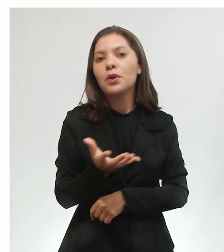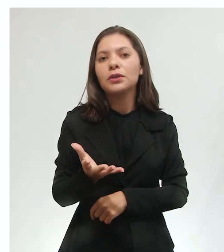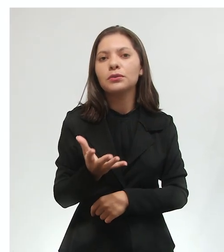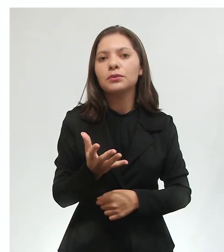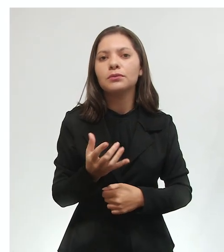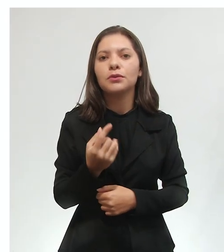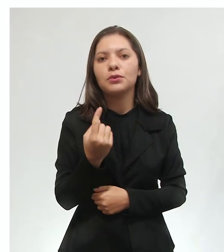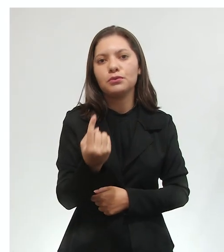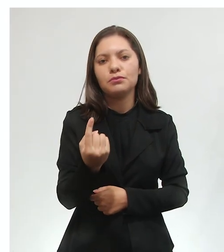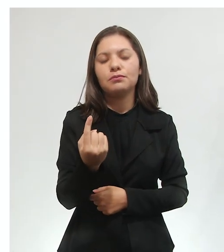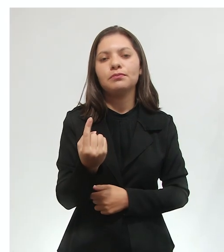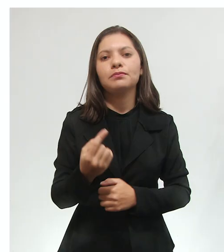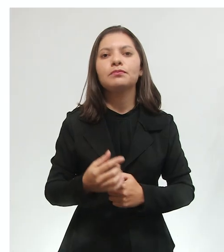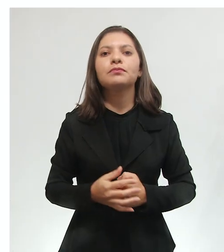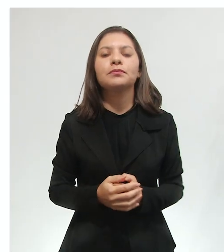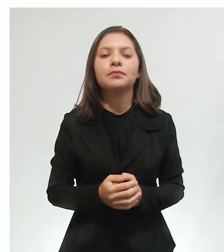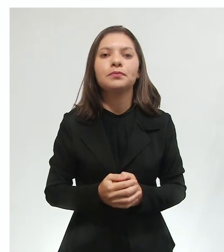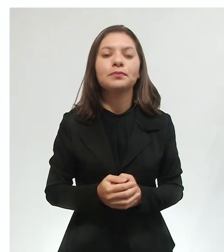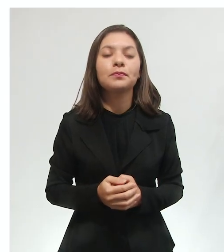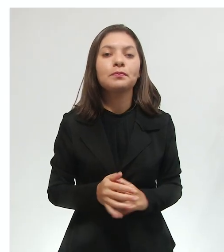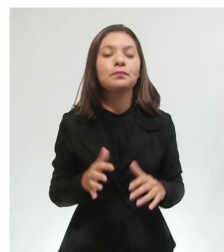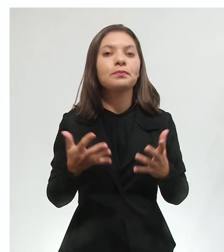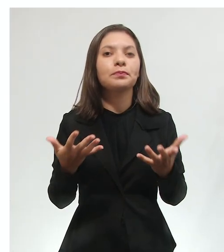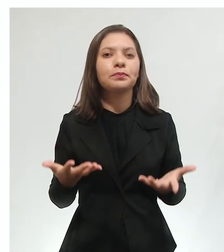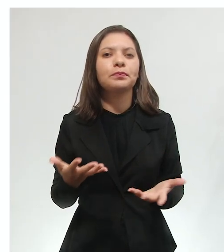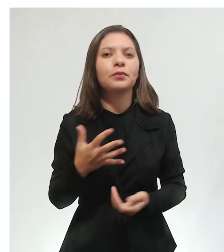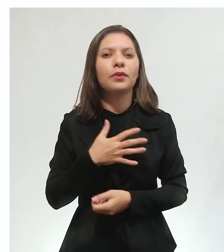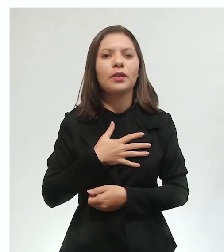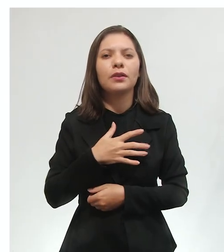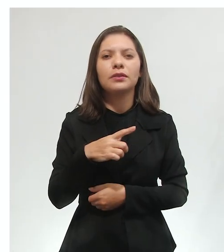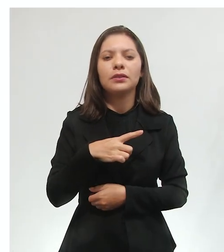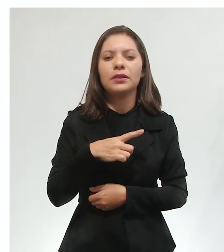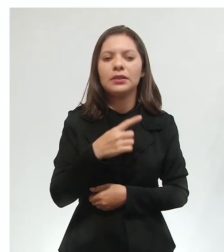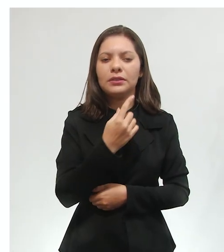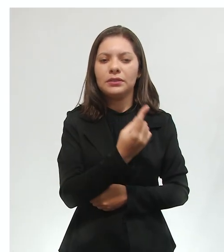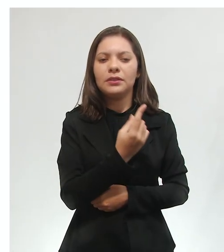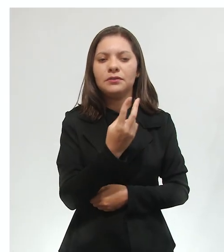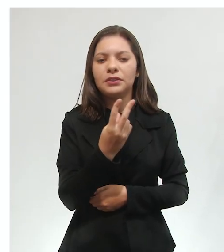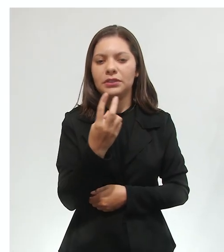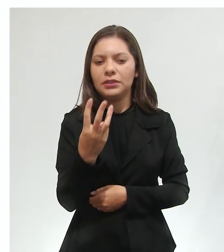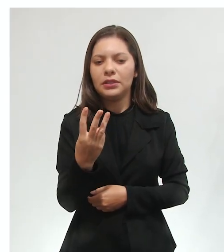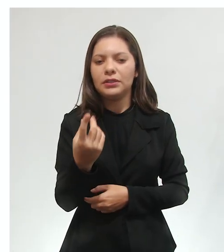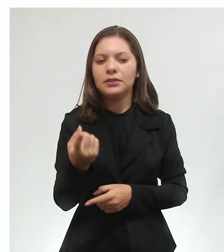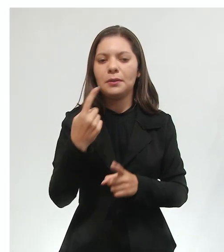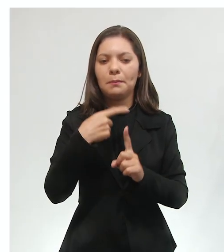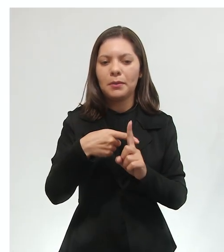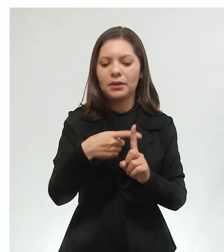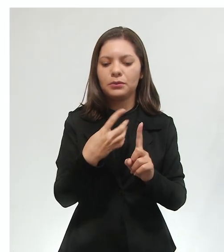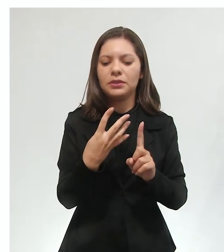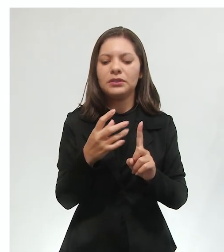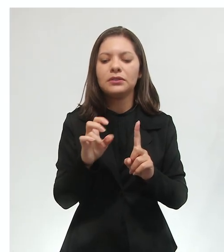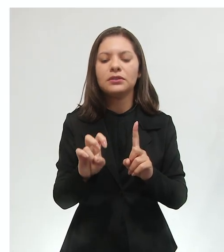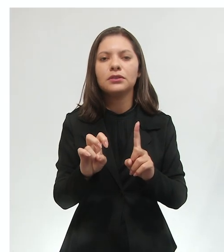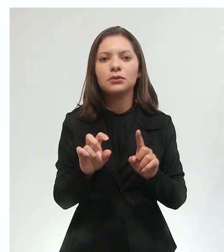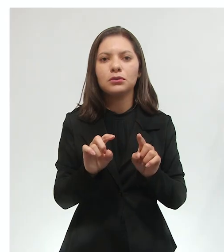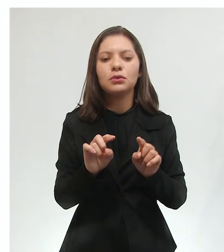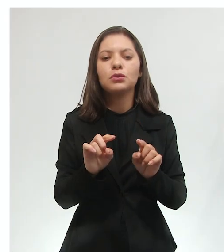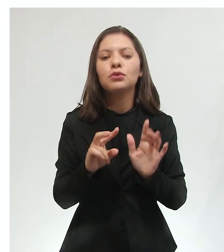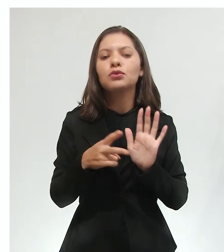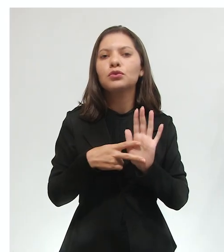uma centena. Então, quando eu tenho 123 mais 45, eu tenho o número